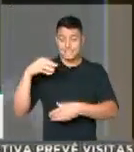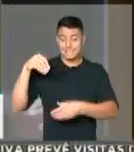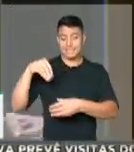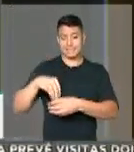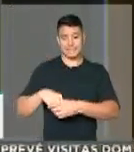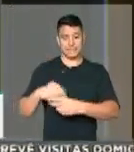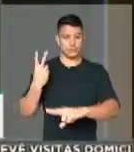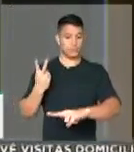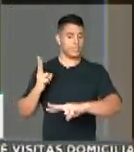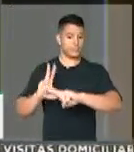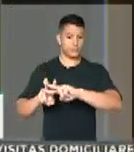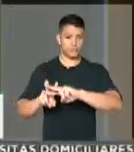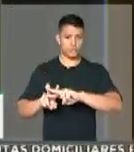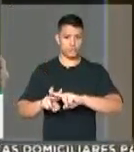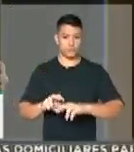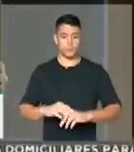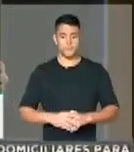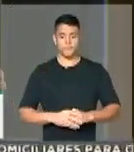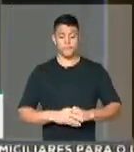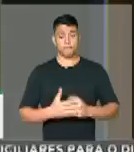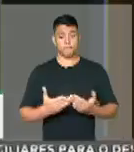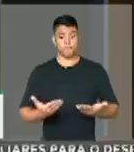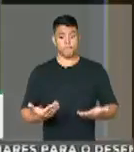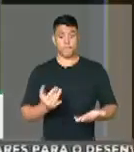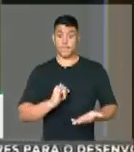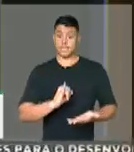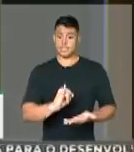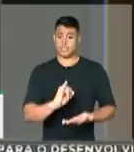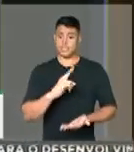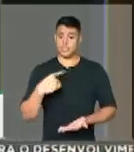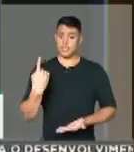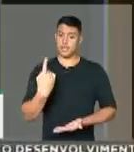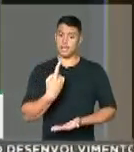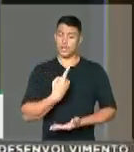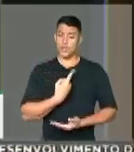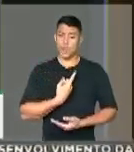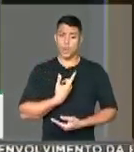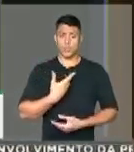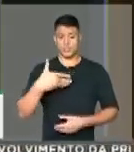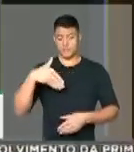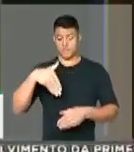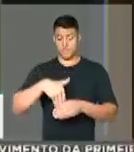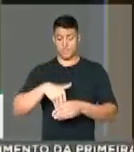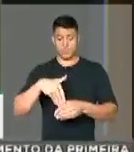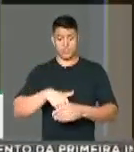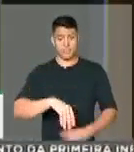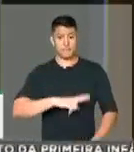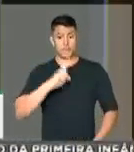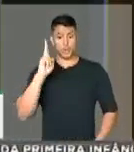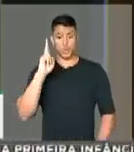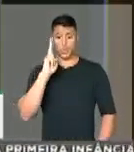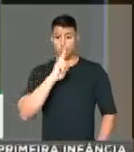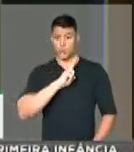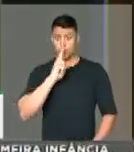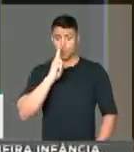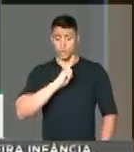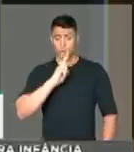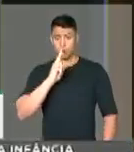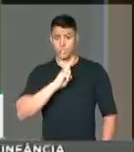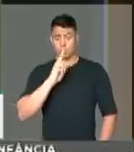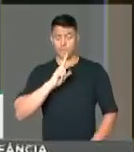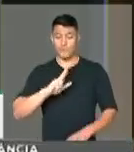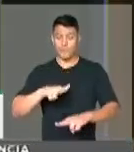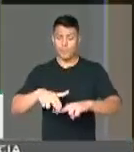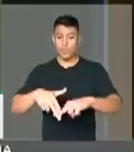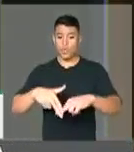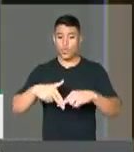prisional brasileiro. Se nós votarmos em caráter de urgência, dando um viés